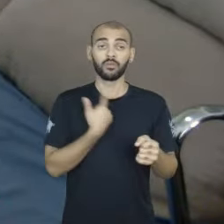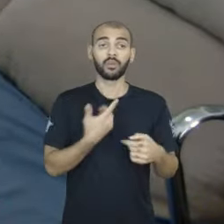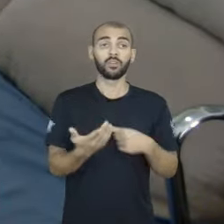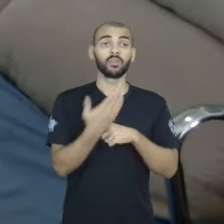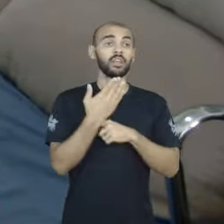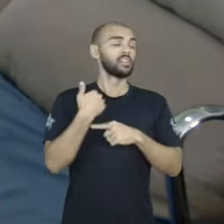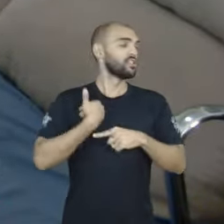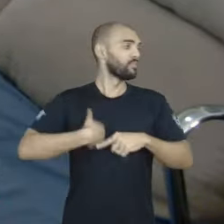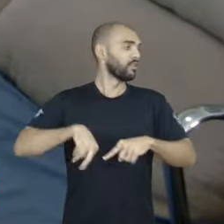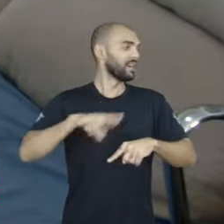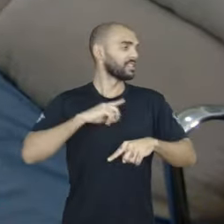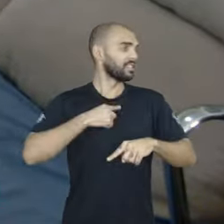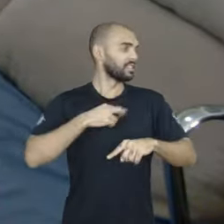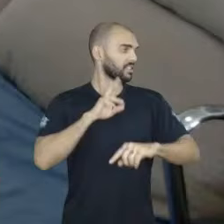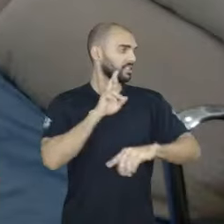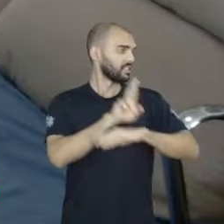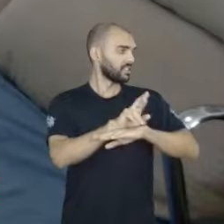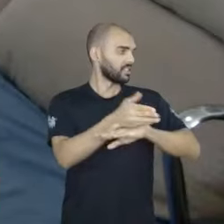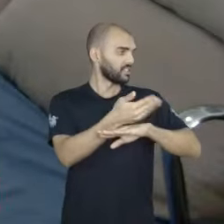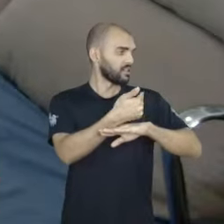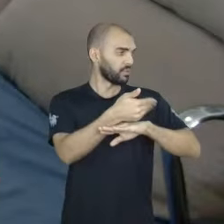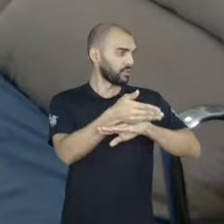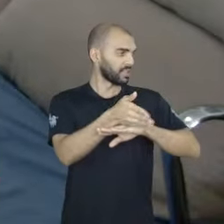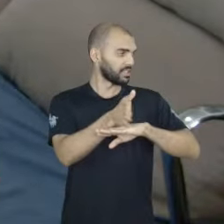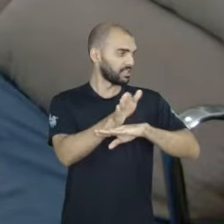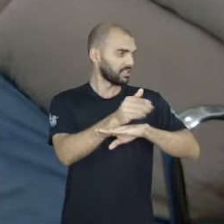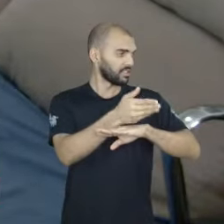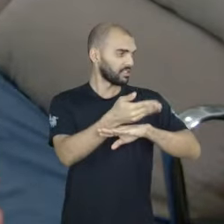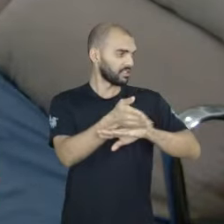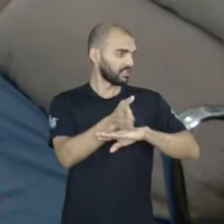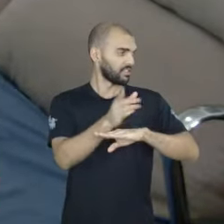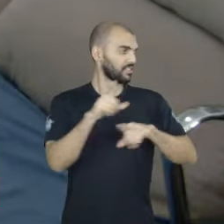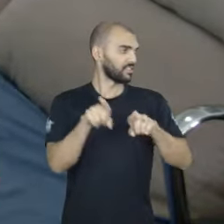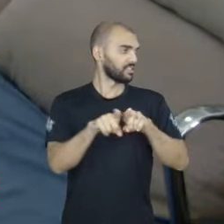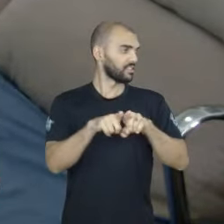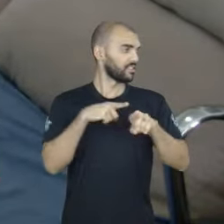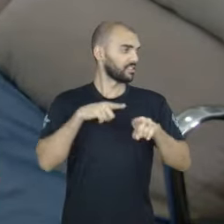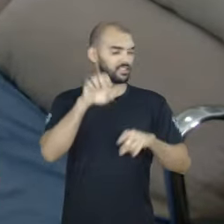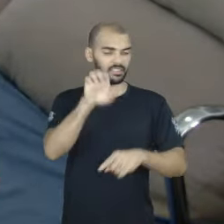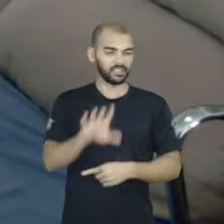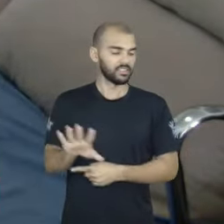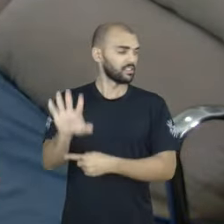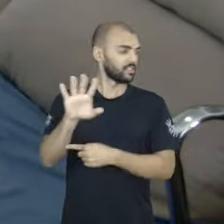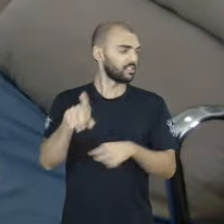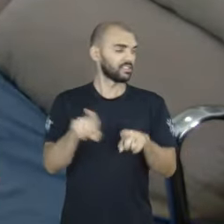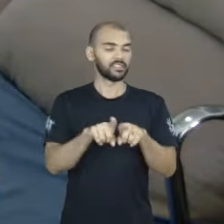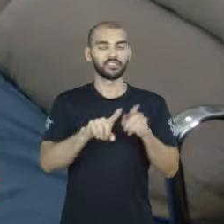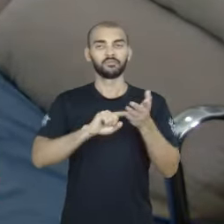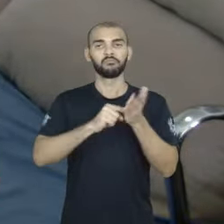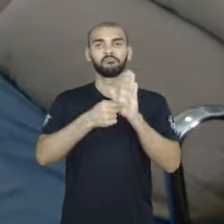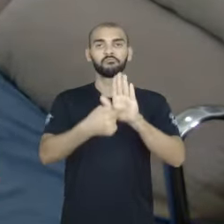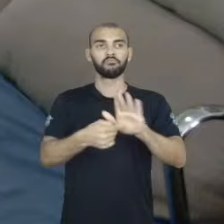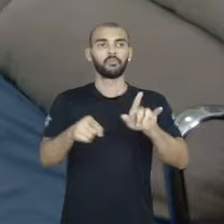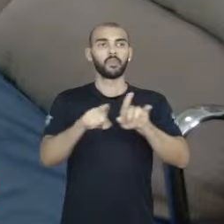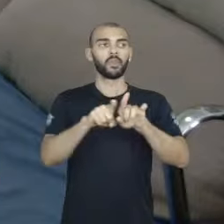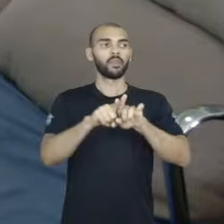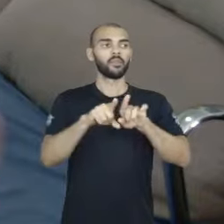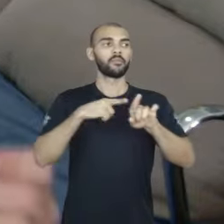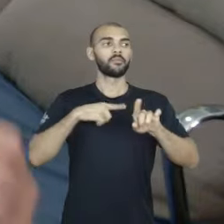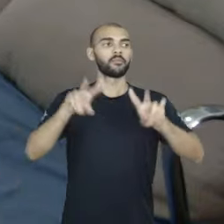Ontem o jornal Le Parisien, mas outros jornais também franceses e da Europa estamparam uma manchete com a